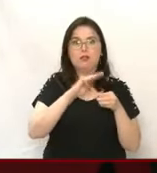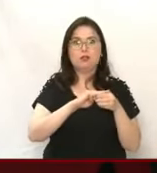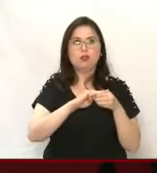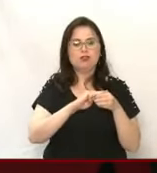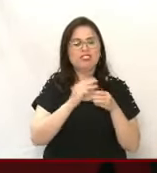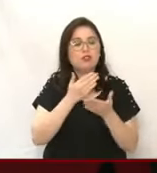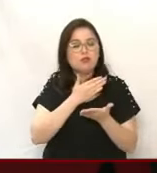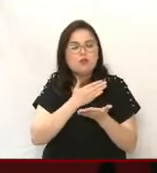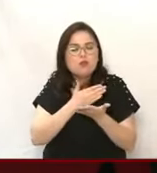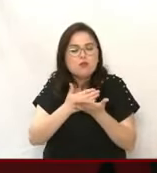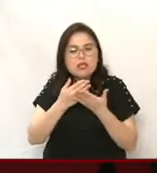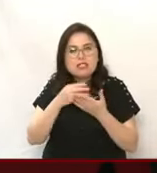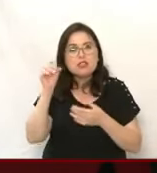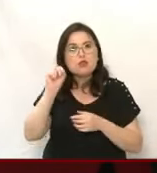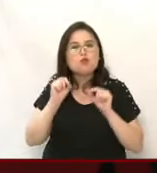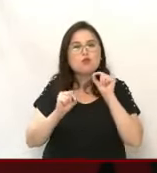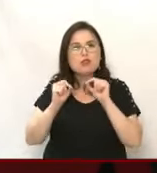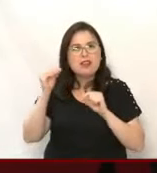ser gente.